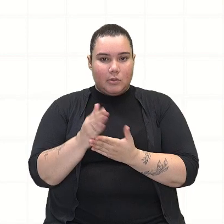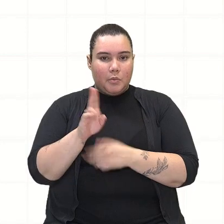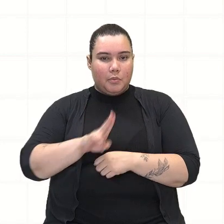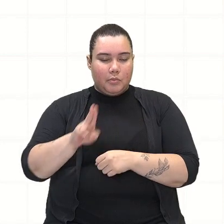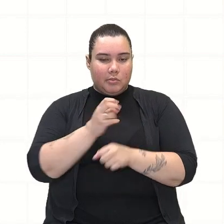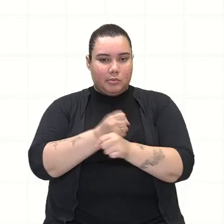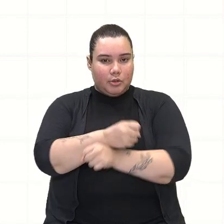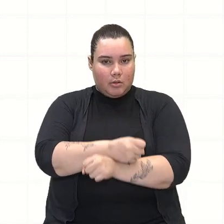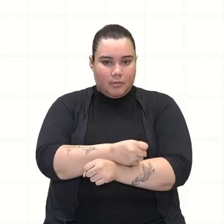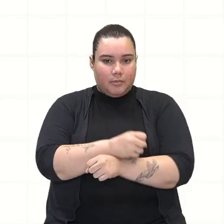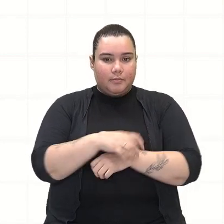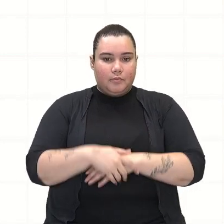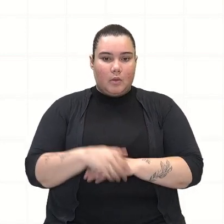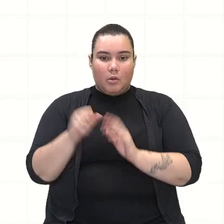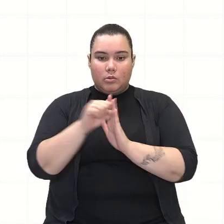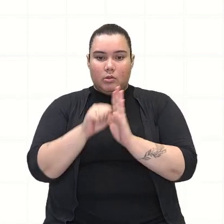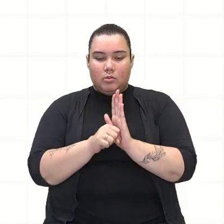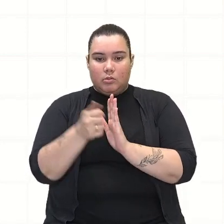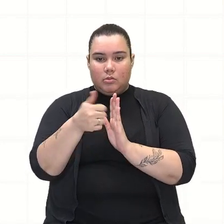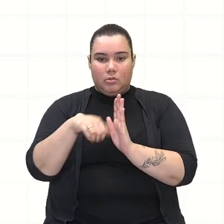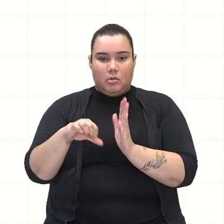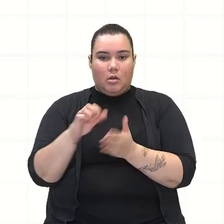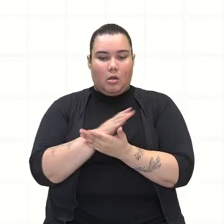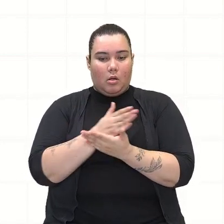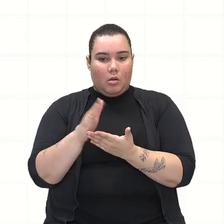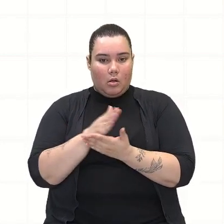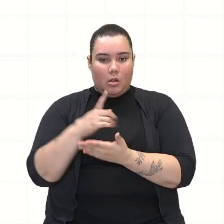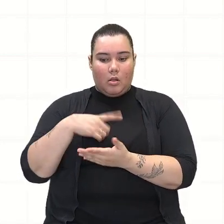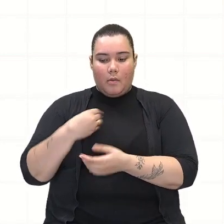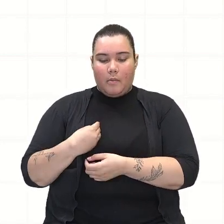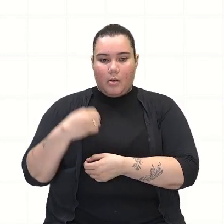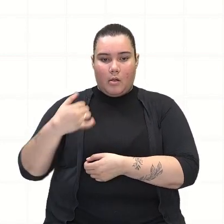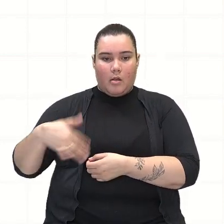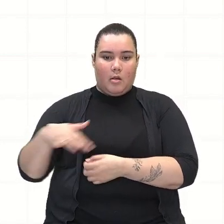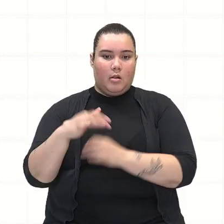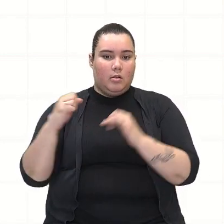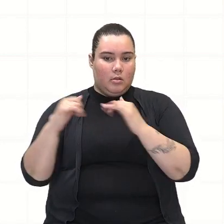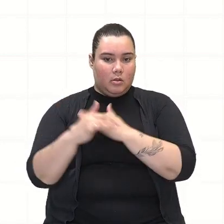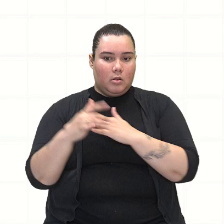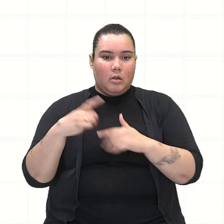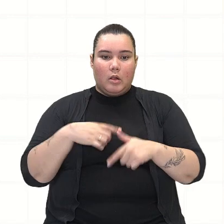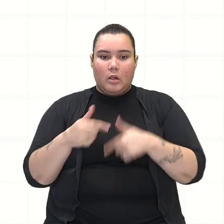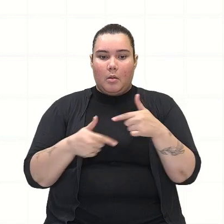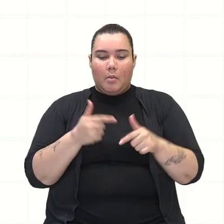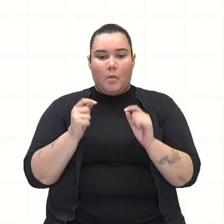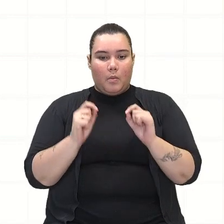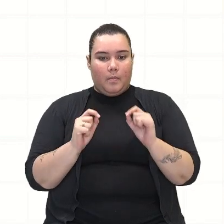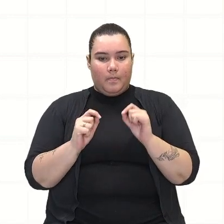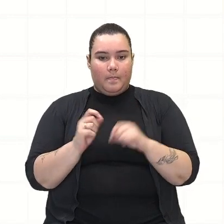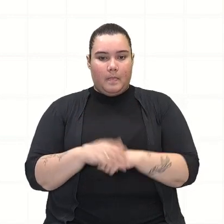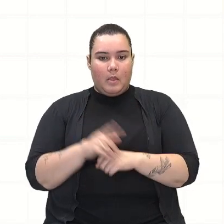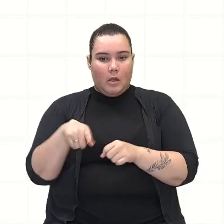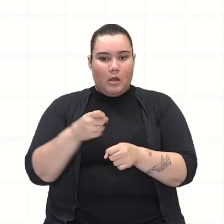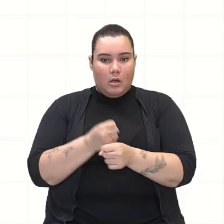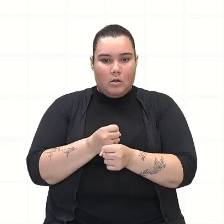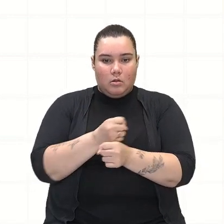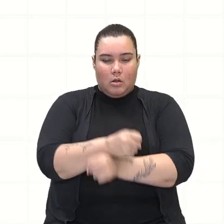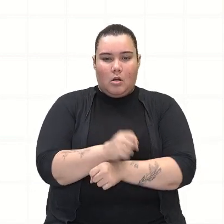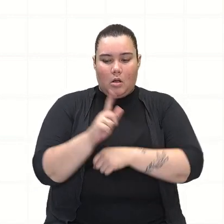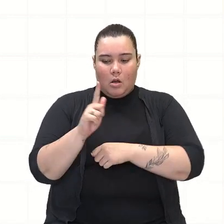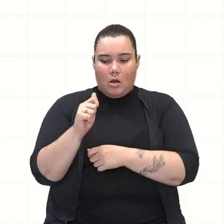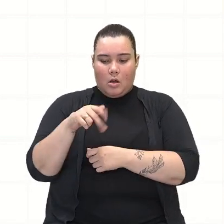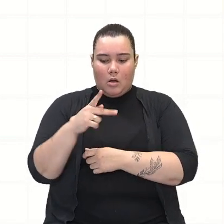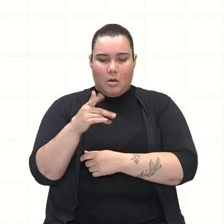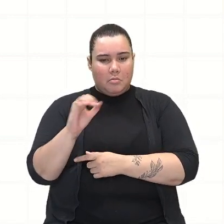século XIX, alguns escravizados que viviam em áreas urbanas desempenhavam o papel de escravos de ganho. O que